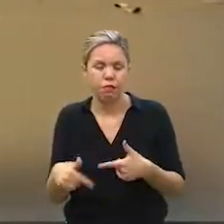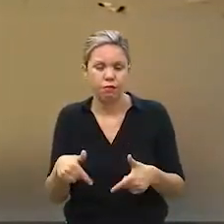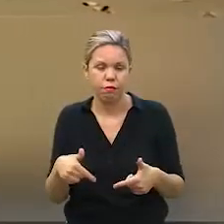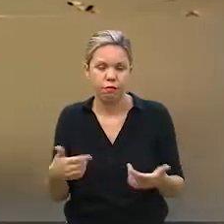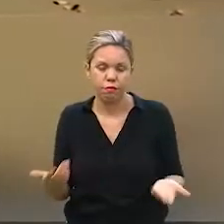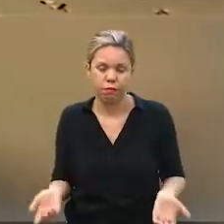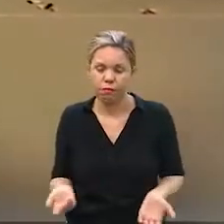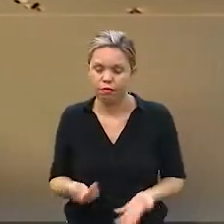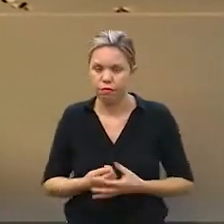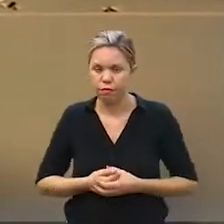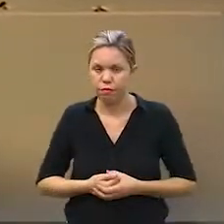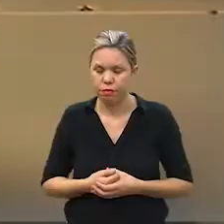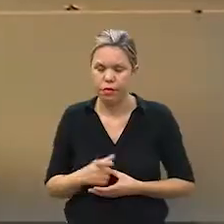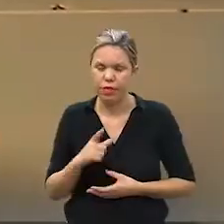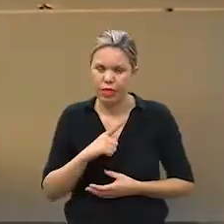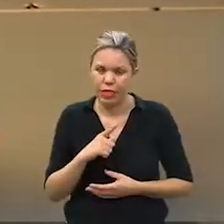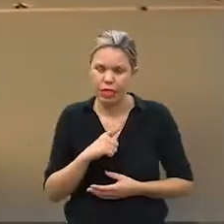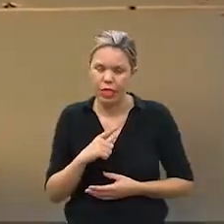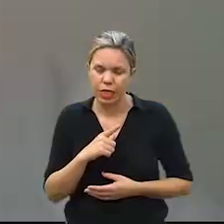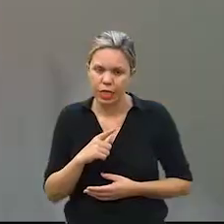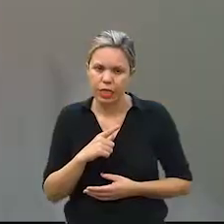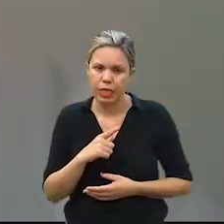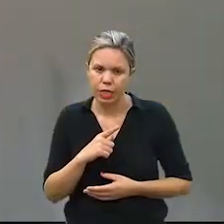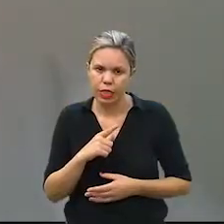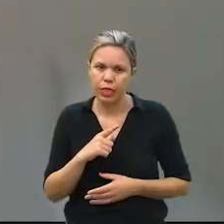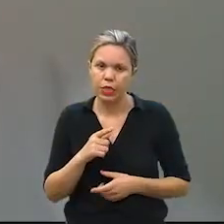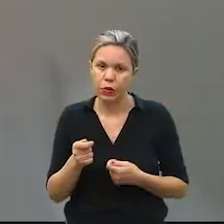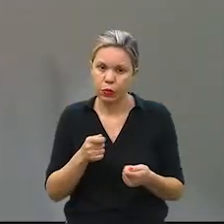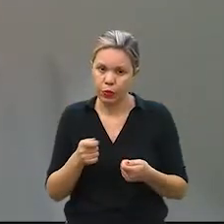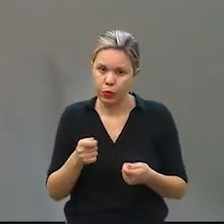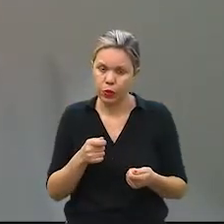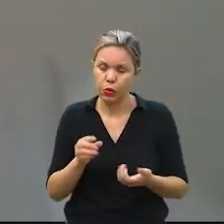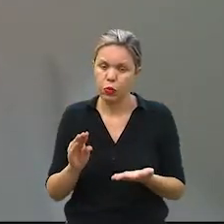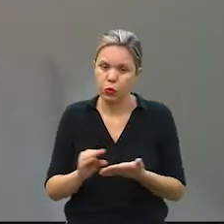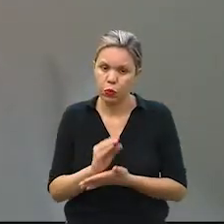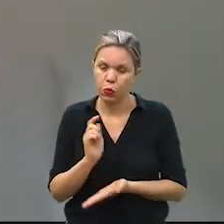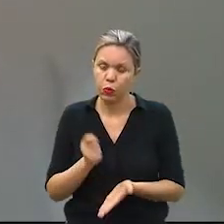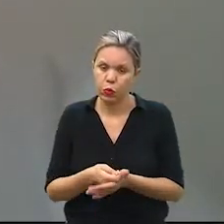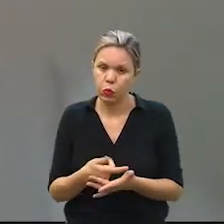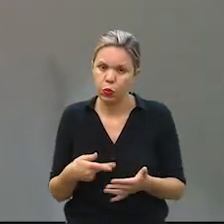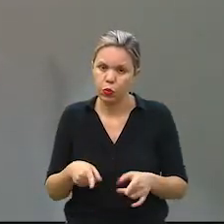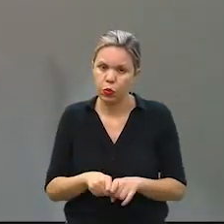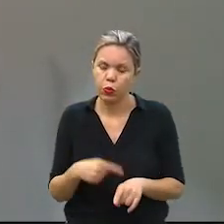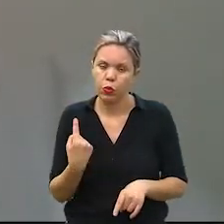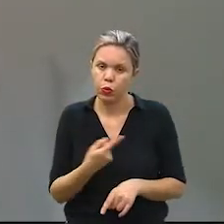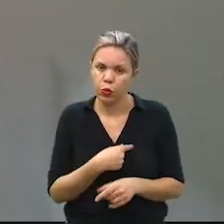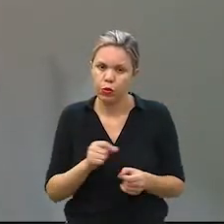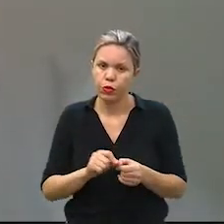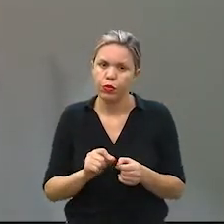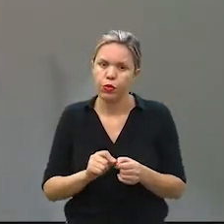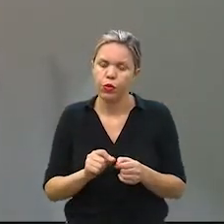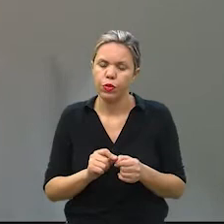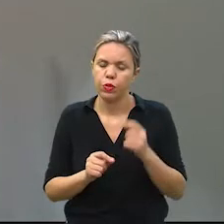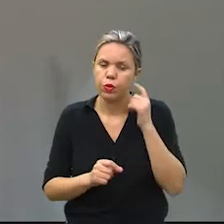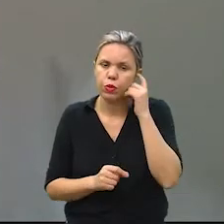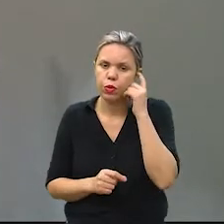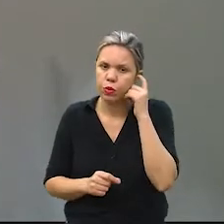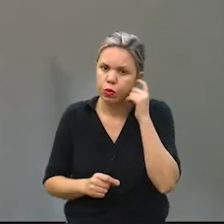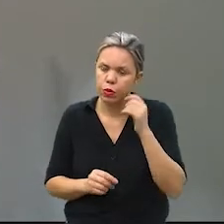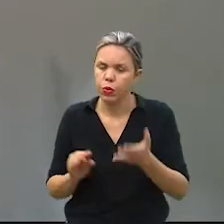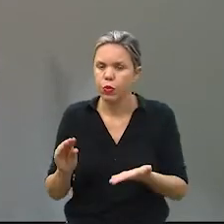empregos. Então, nós temos que ter uma certa cautela nos investimentos, porque nós temos uma previsão de